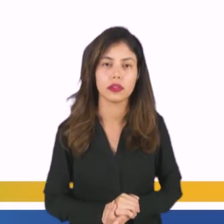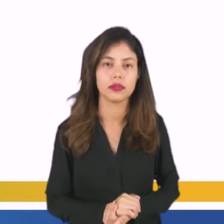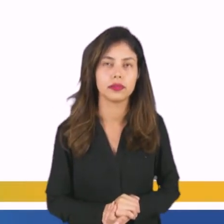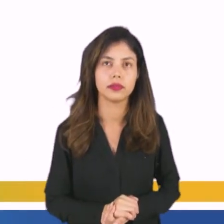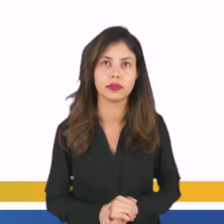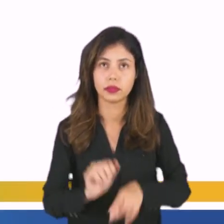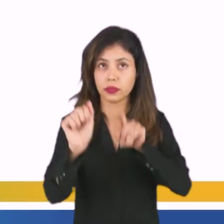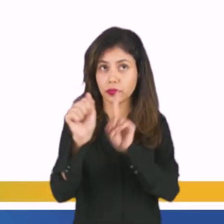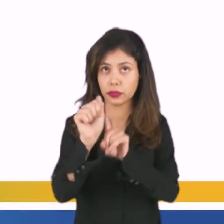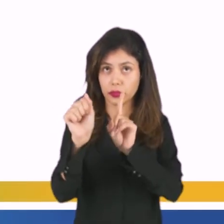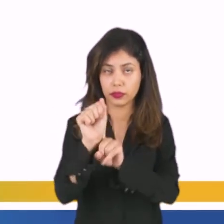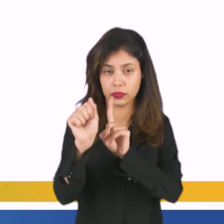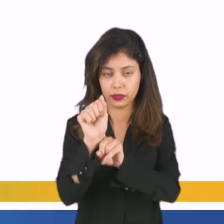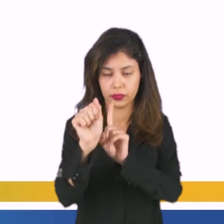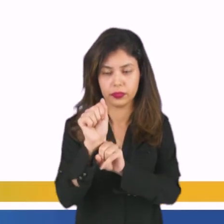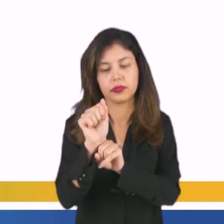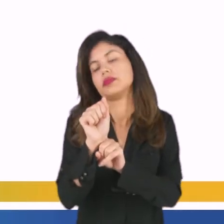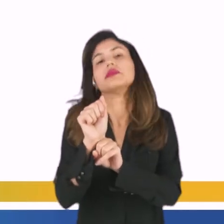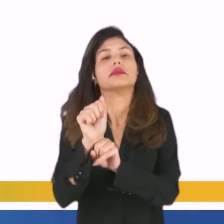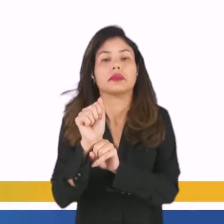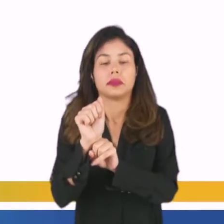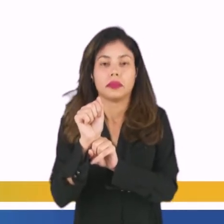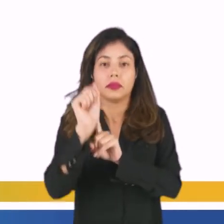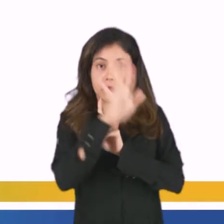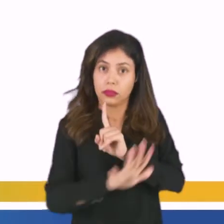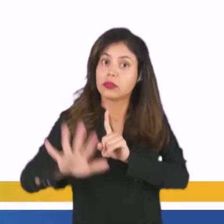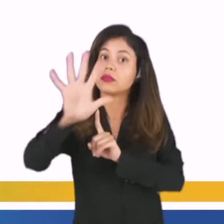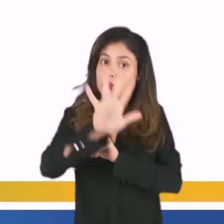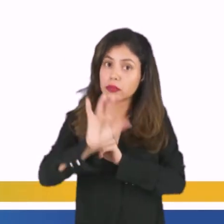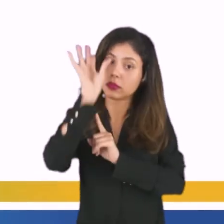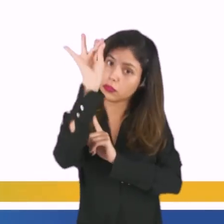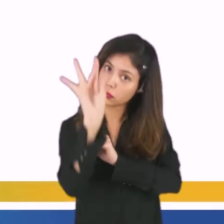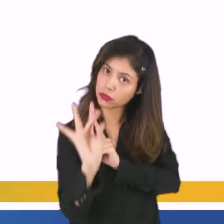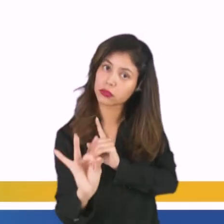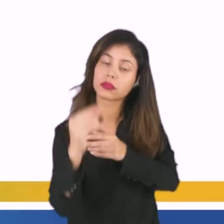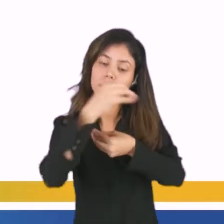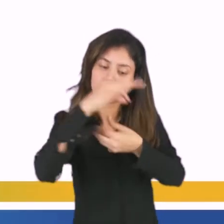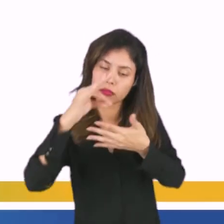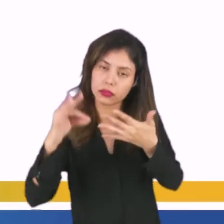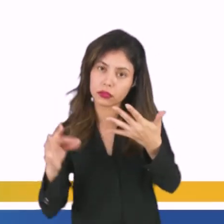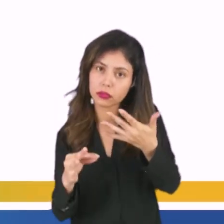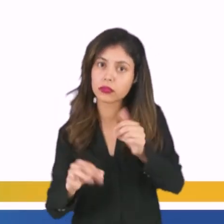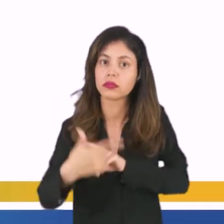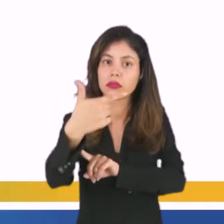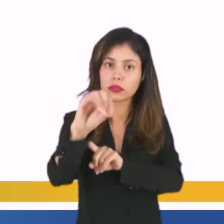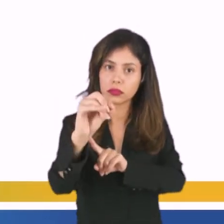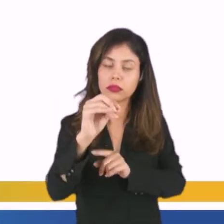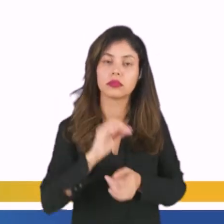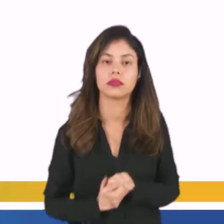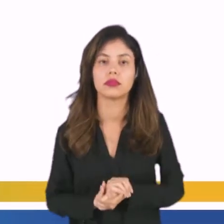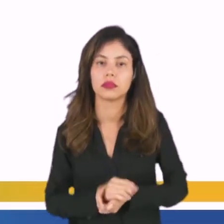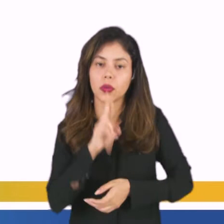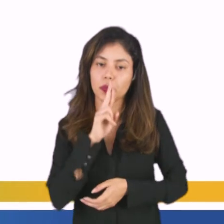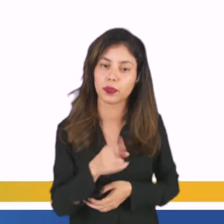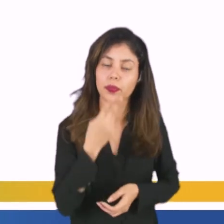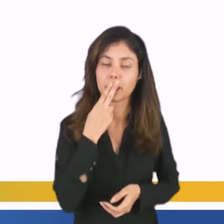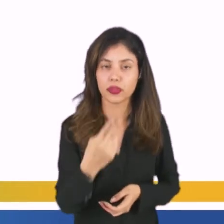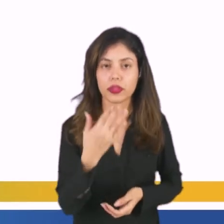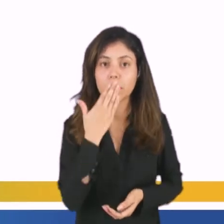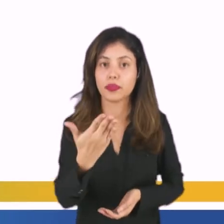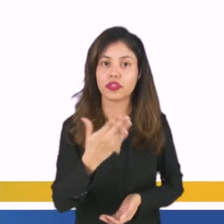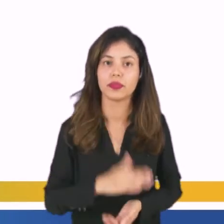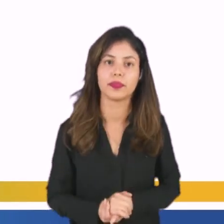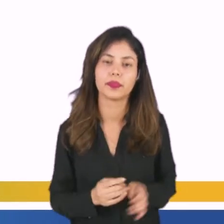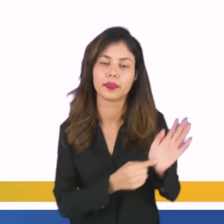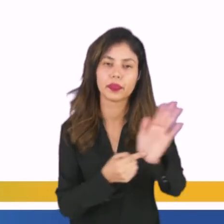A, que é a minha generalização de cada elemento, e o 20, que é o 20º termo.